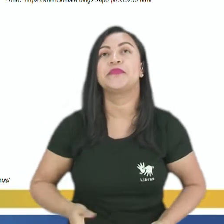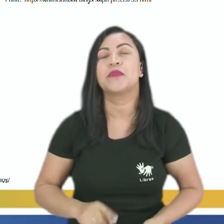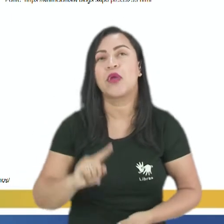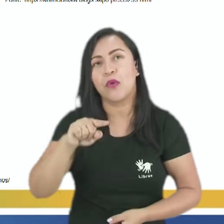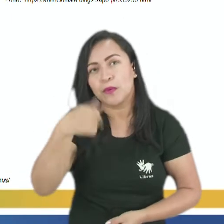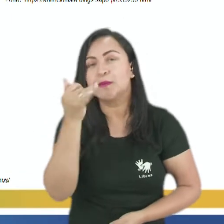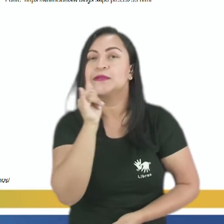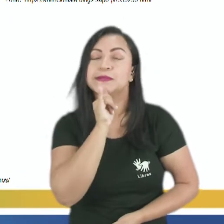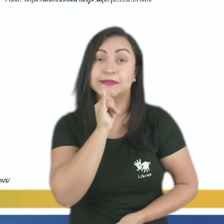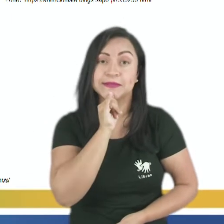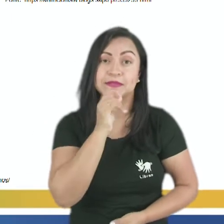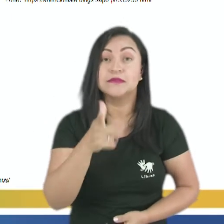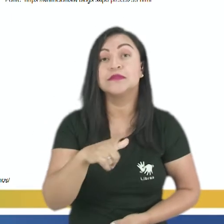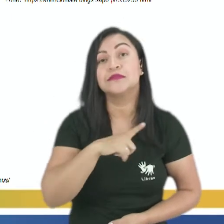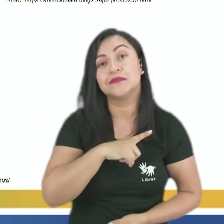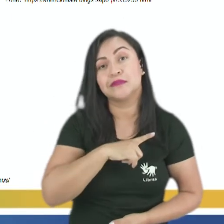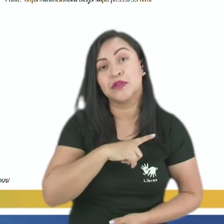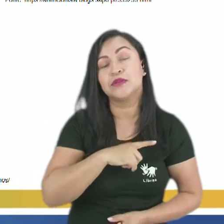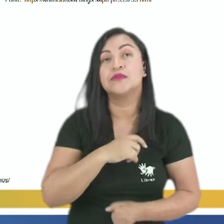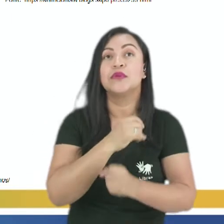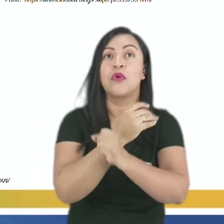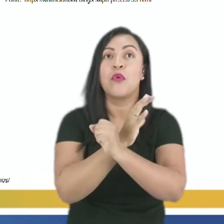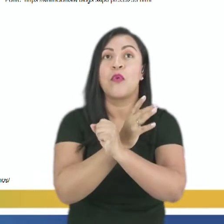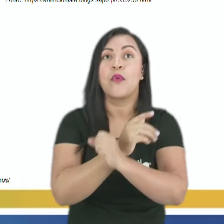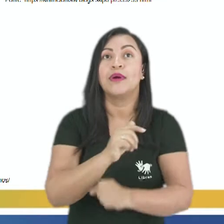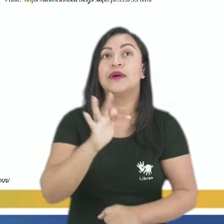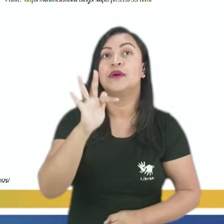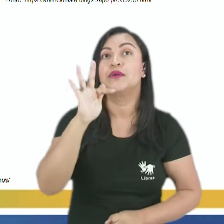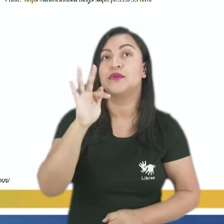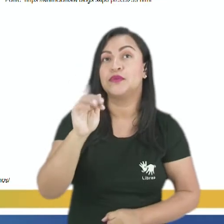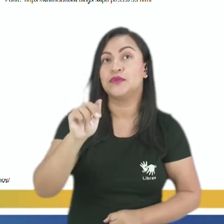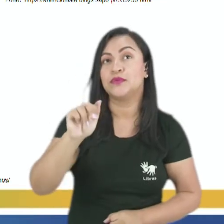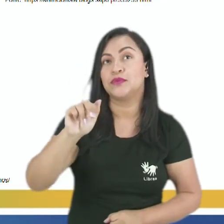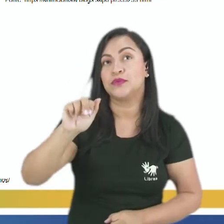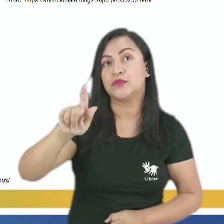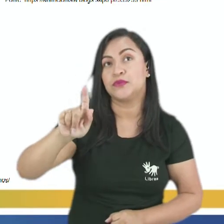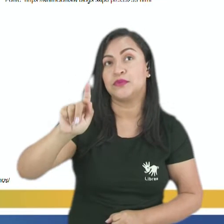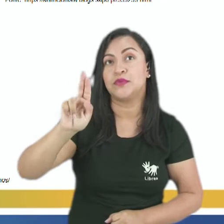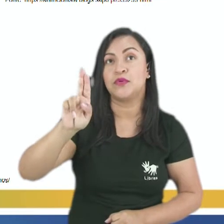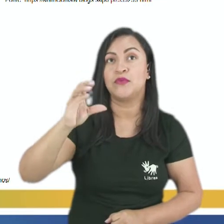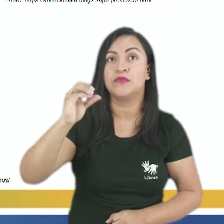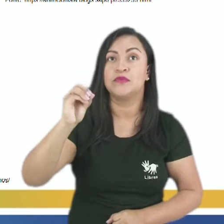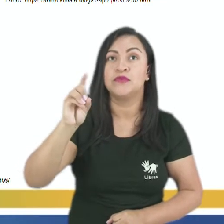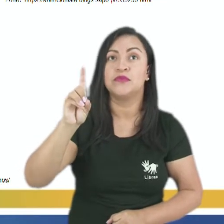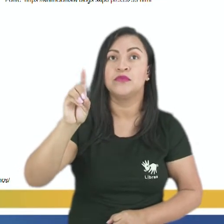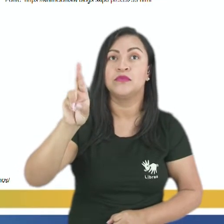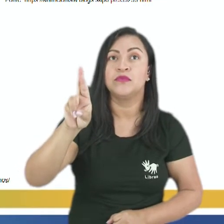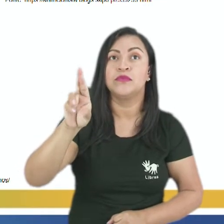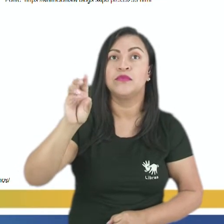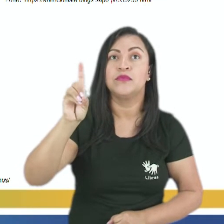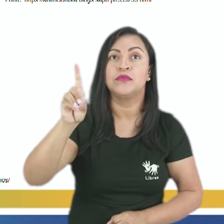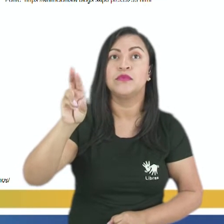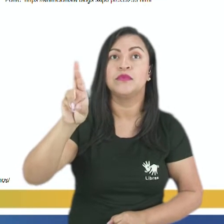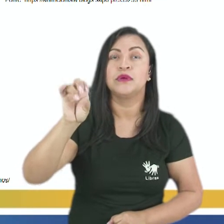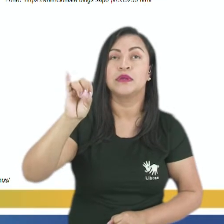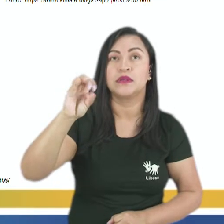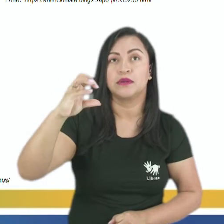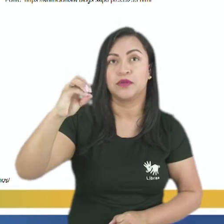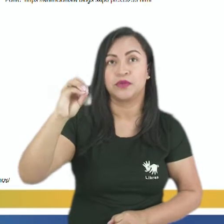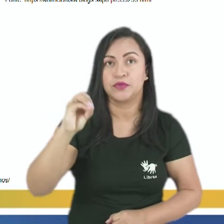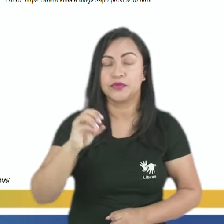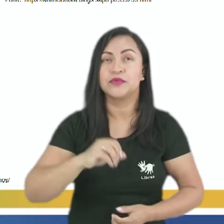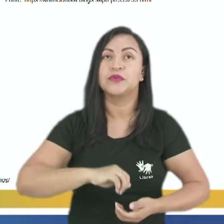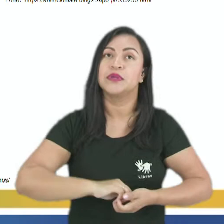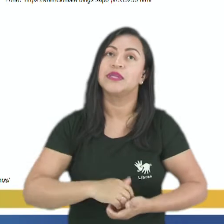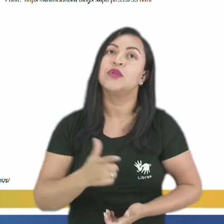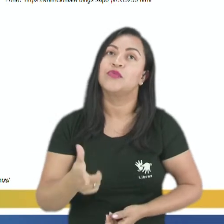Outros exemplos, nós temos o ácido fluorídrico, que ele tem o poder de corroer o vidro. Então, nós vemos, às vezes, aquelas